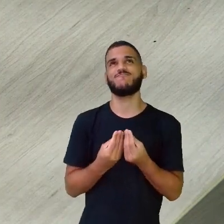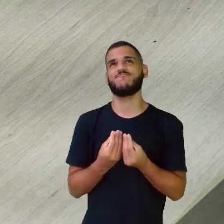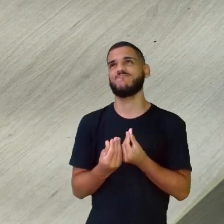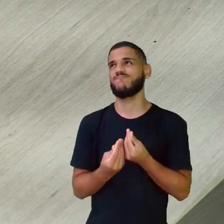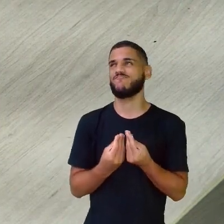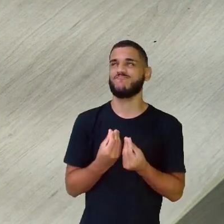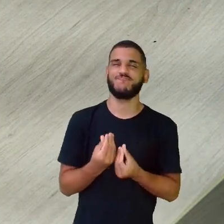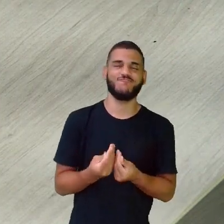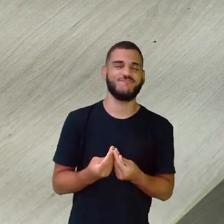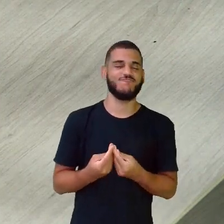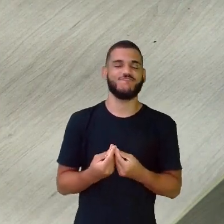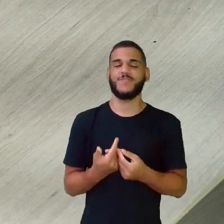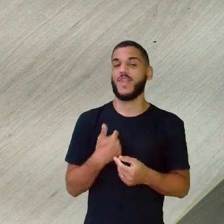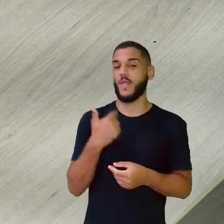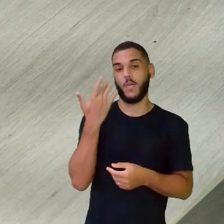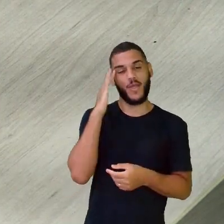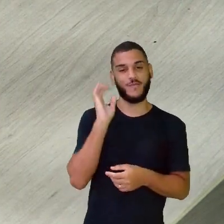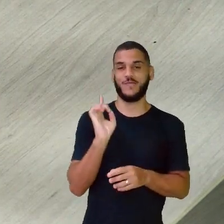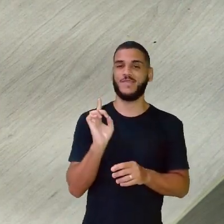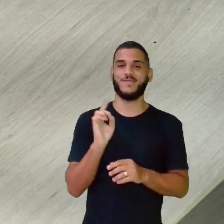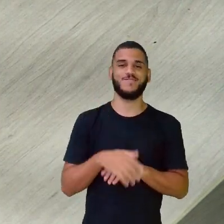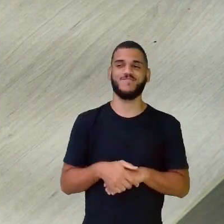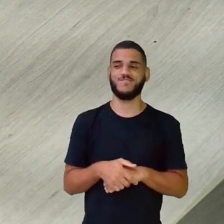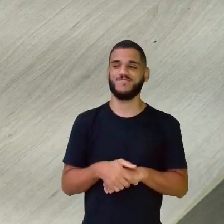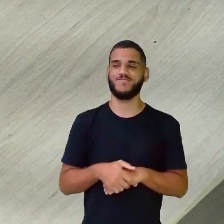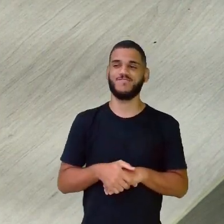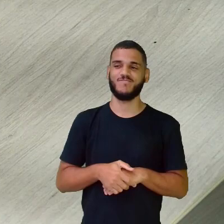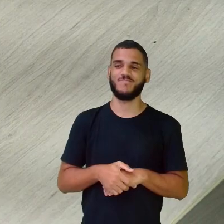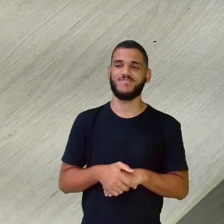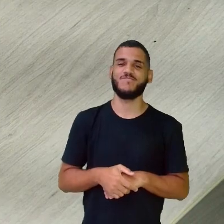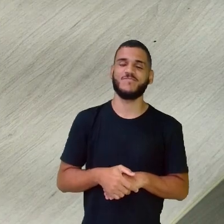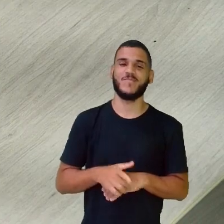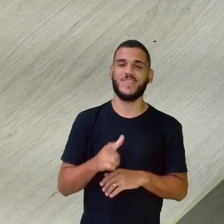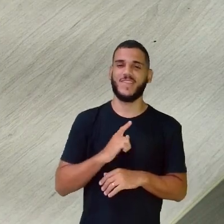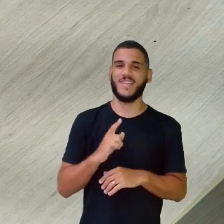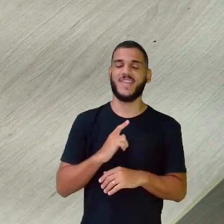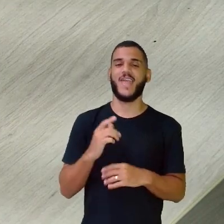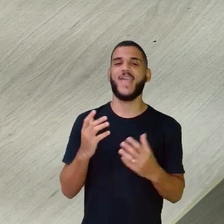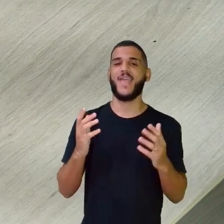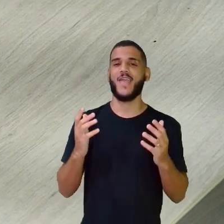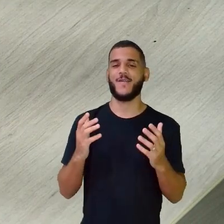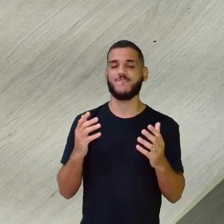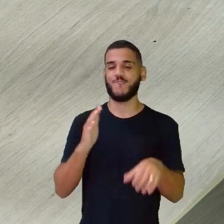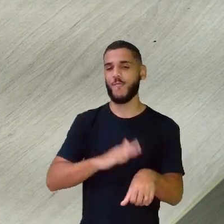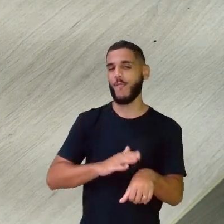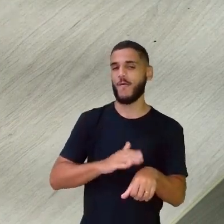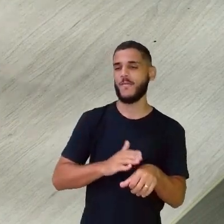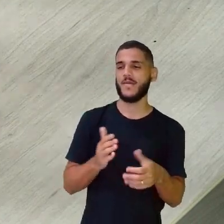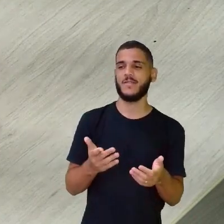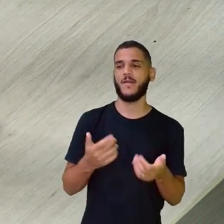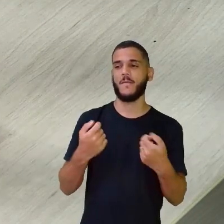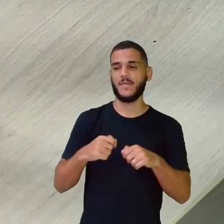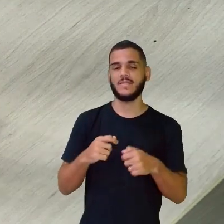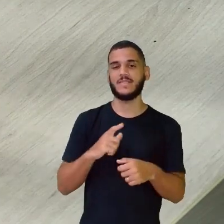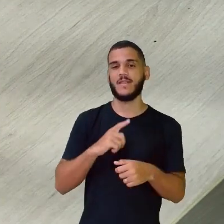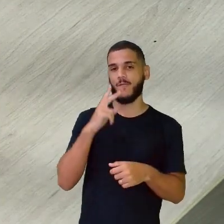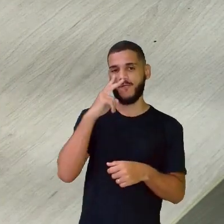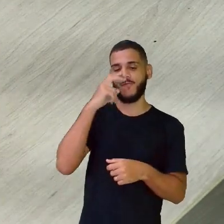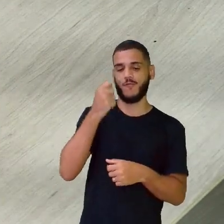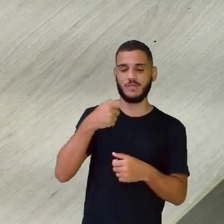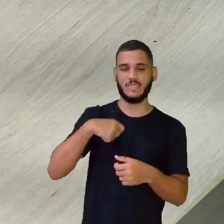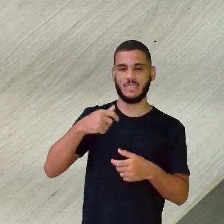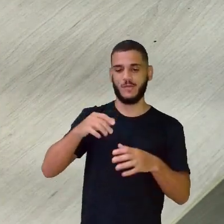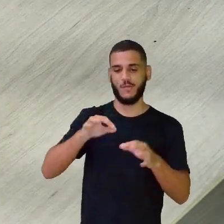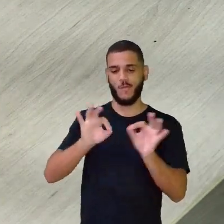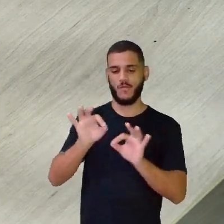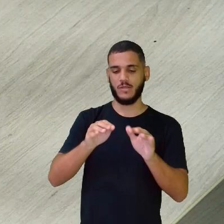Não tô sentindo o clima aqui não, hein? Deixa eu ver, porque a professora tem que fazer um pouquinho de força mesmo.